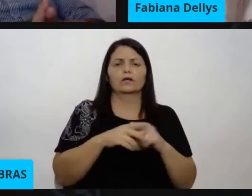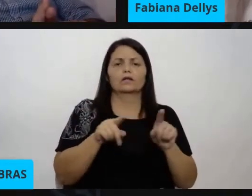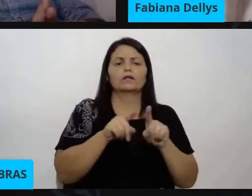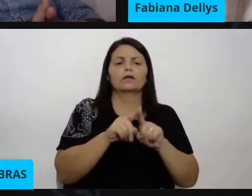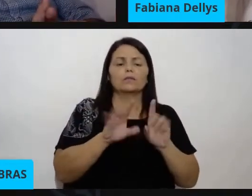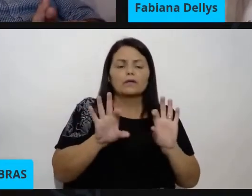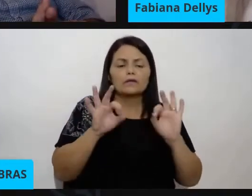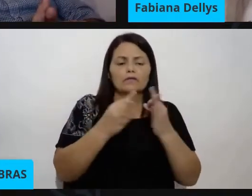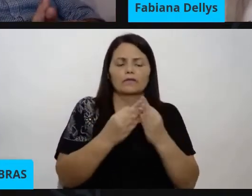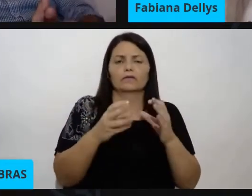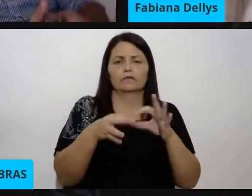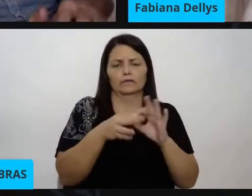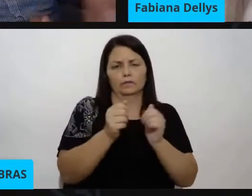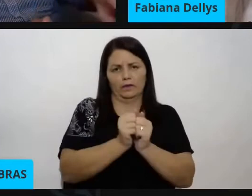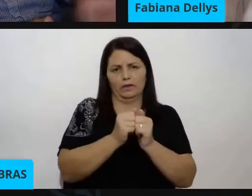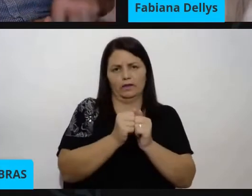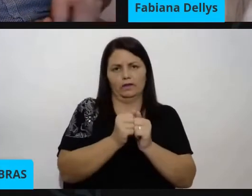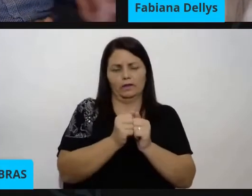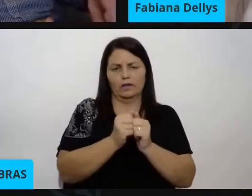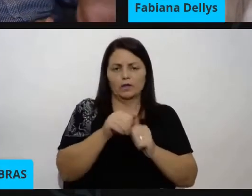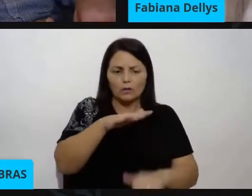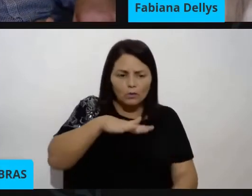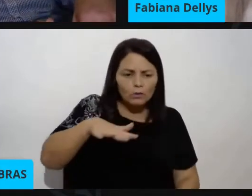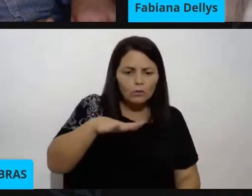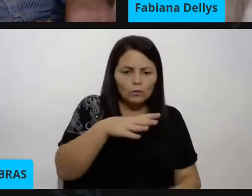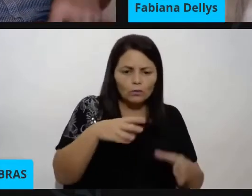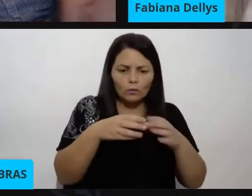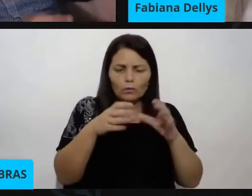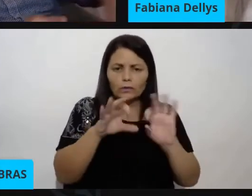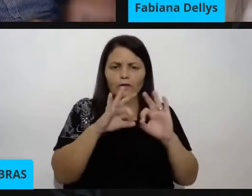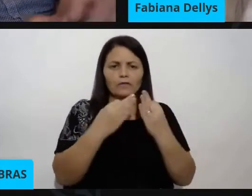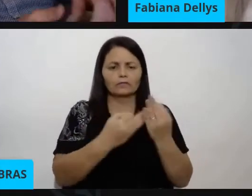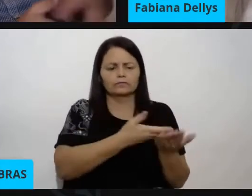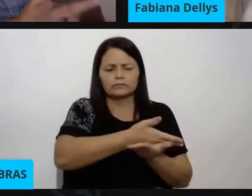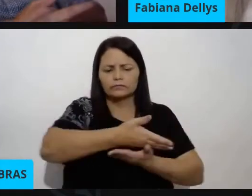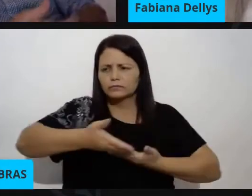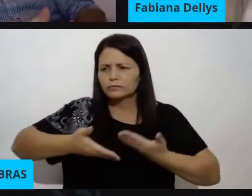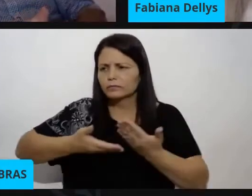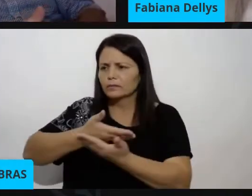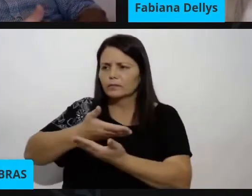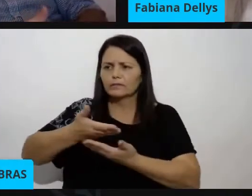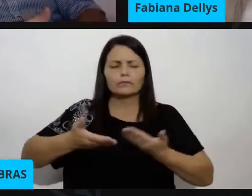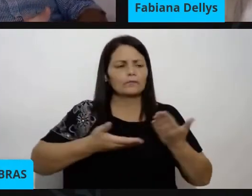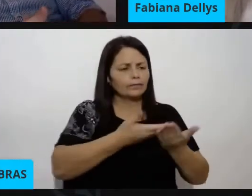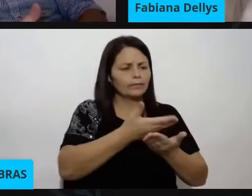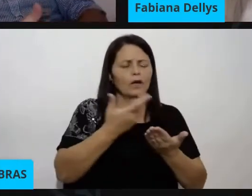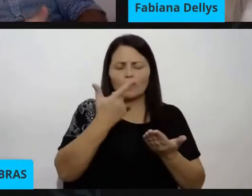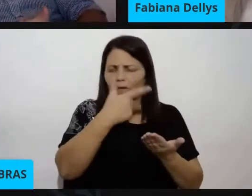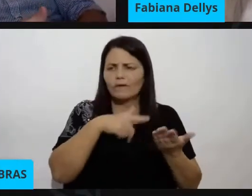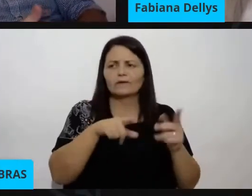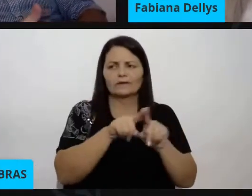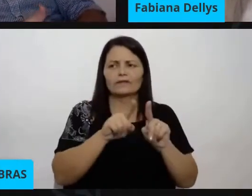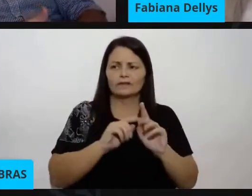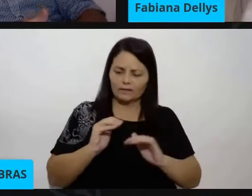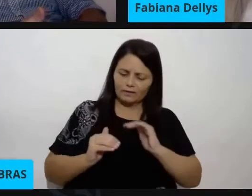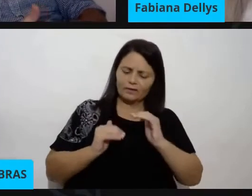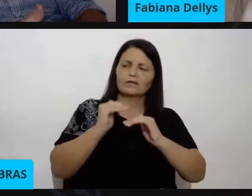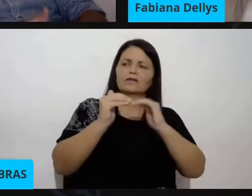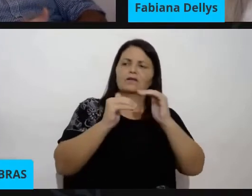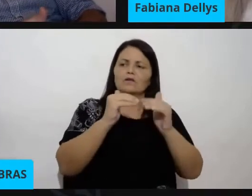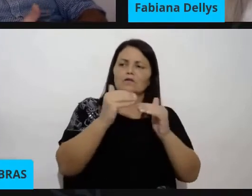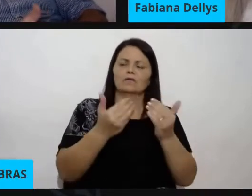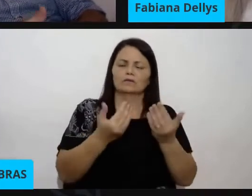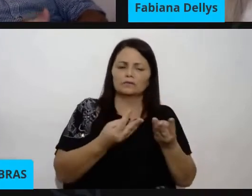família, onde os membros da família se cotizem e consigam ali desenvolver atividades que